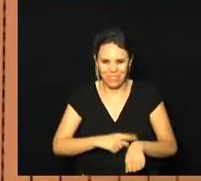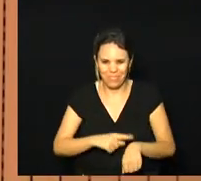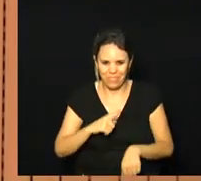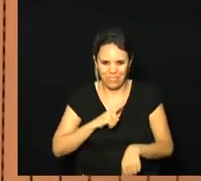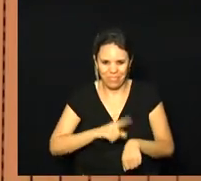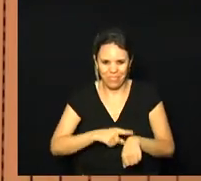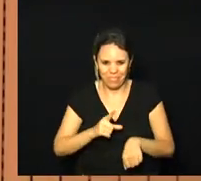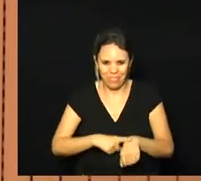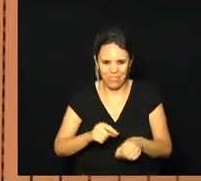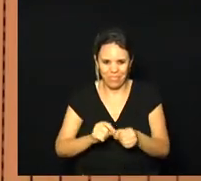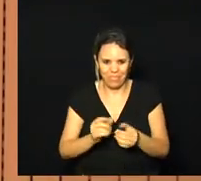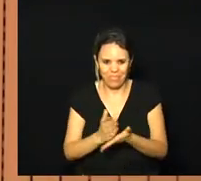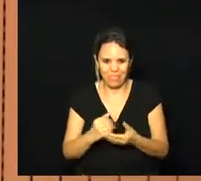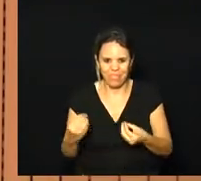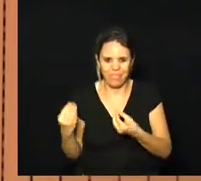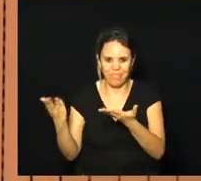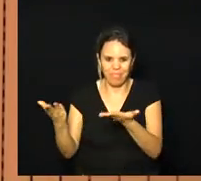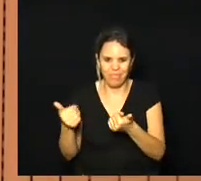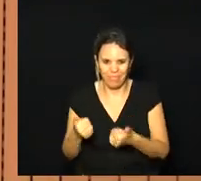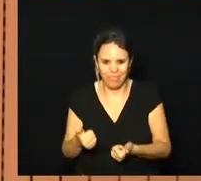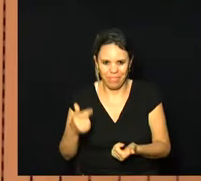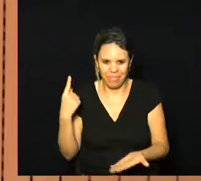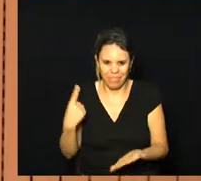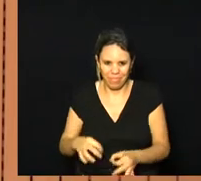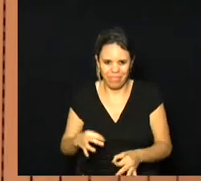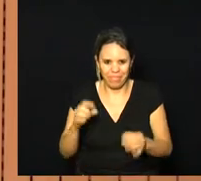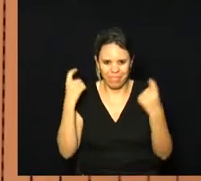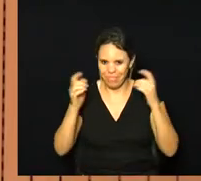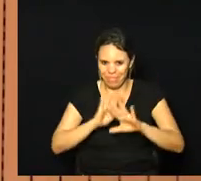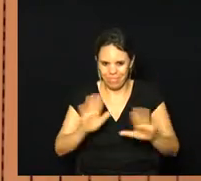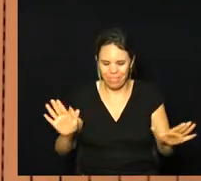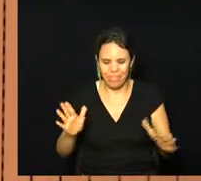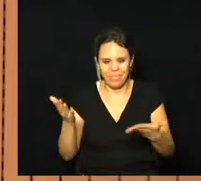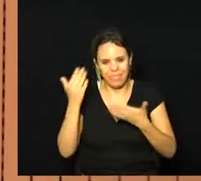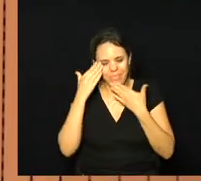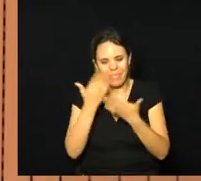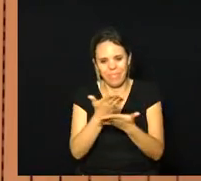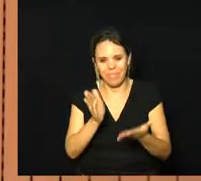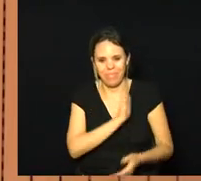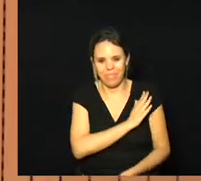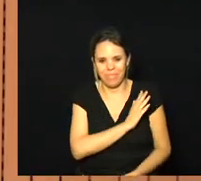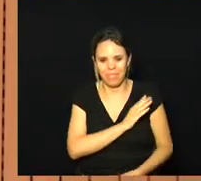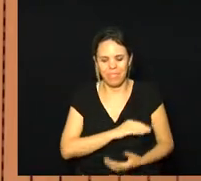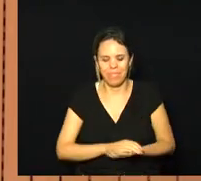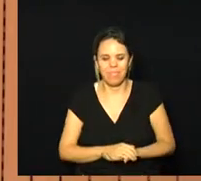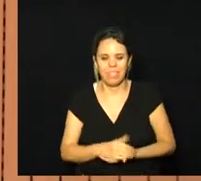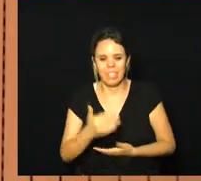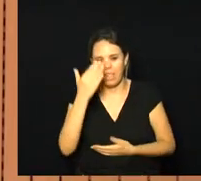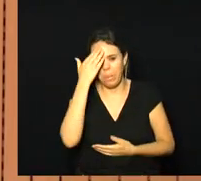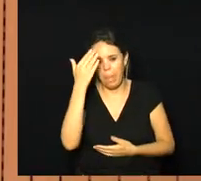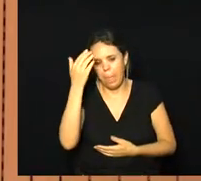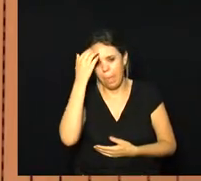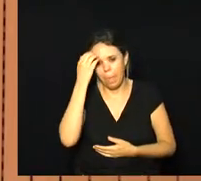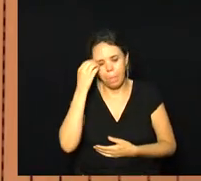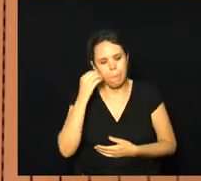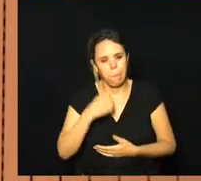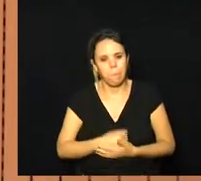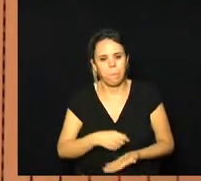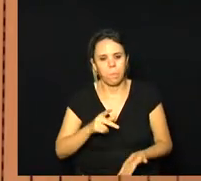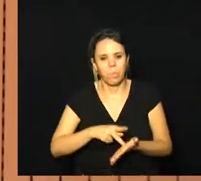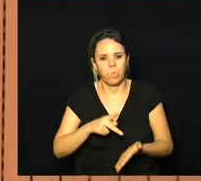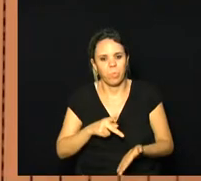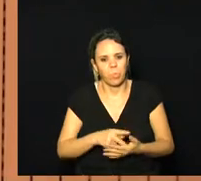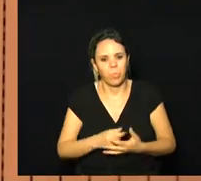um tempo, eu vou fazer o bolo, eu vou levar lá, tá? Pode ficar despreocupado, mas eu quero agradecer de coração mesmo, muito obrigado, de